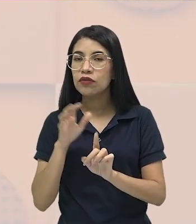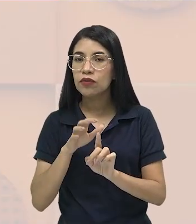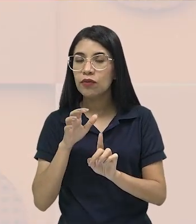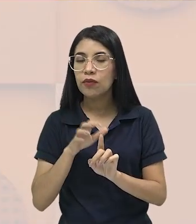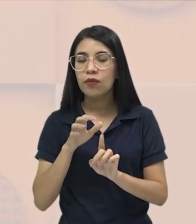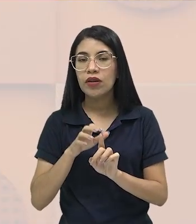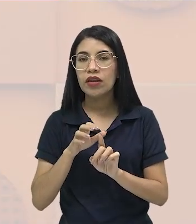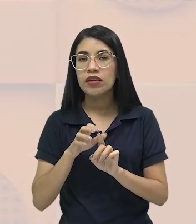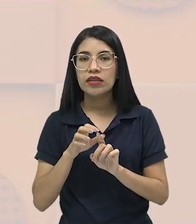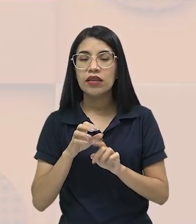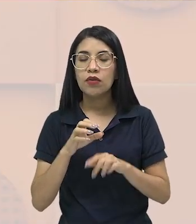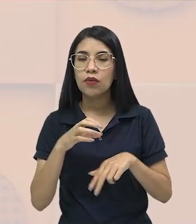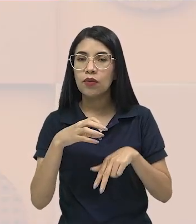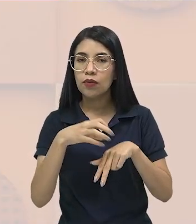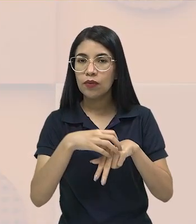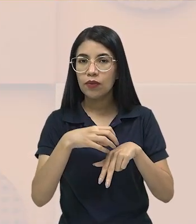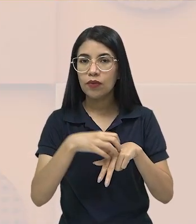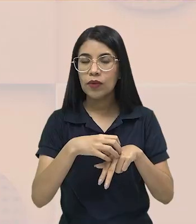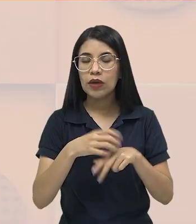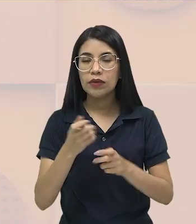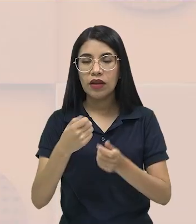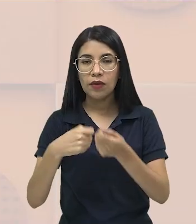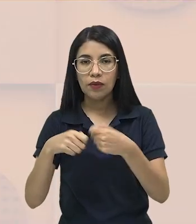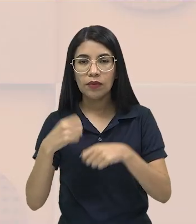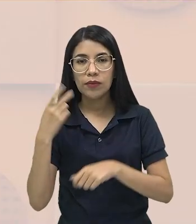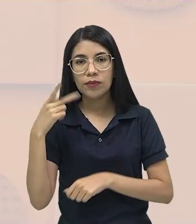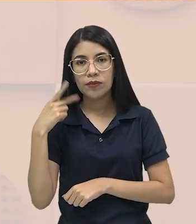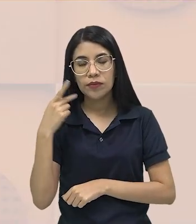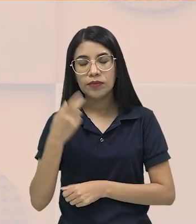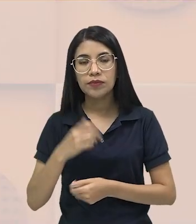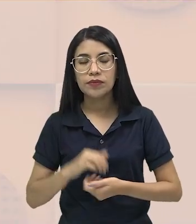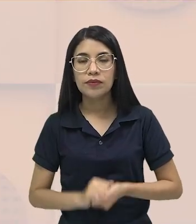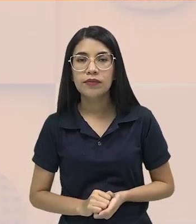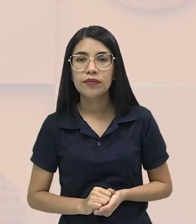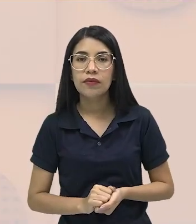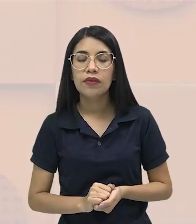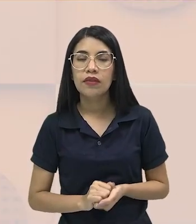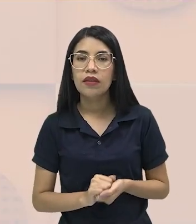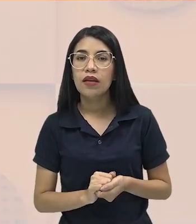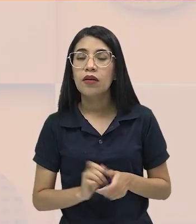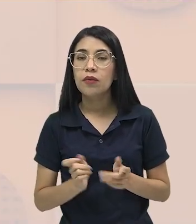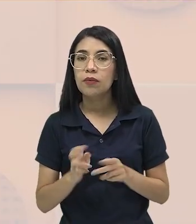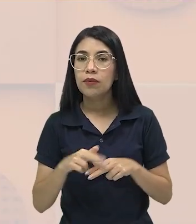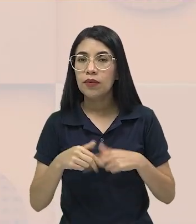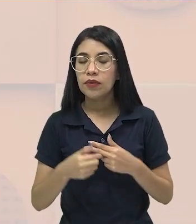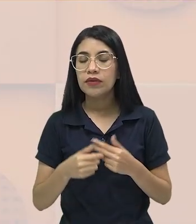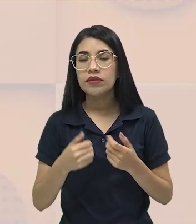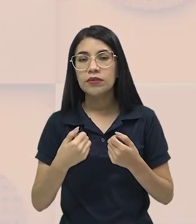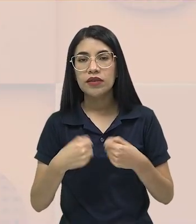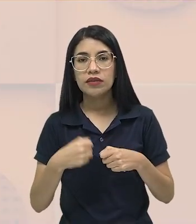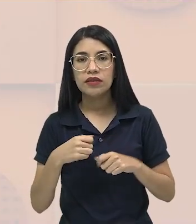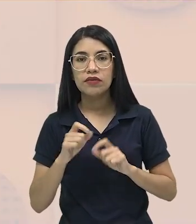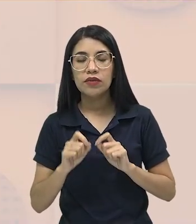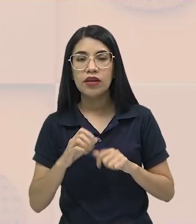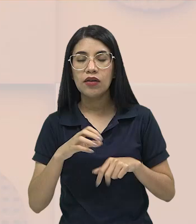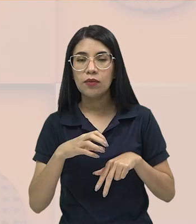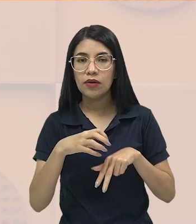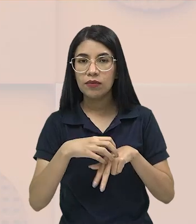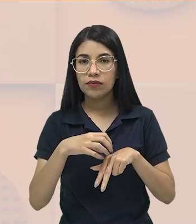pela coroa na economia e na política, tá bom? Então é por isso que era necessário o quê? Uma monarquia